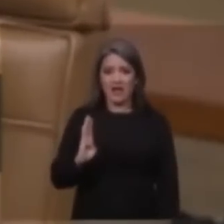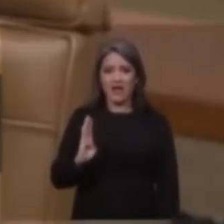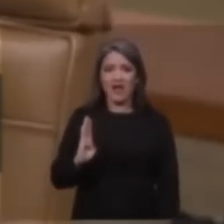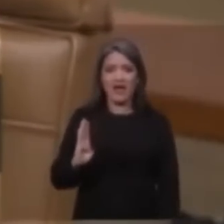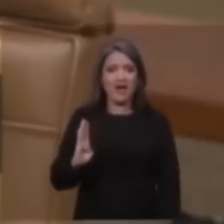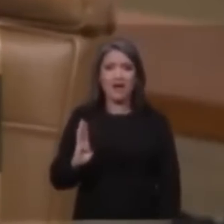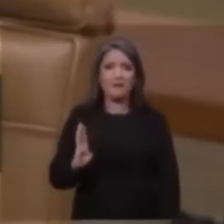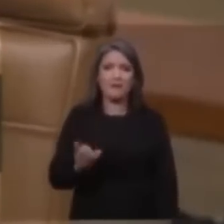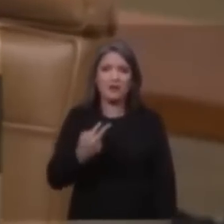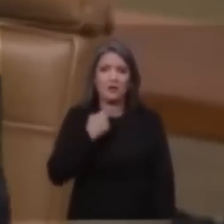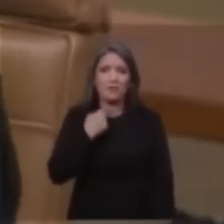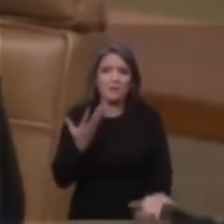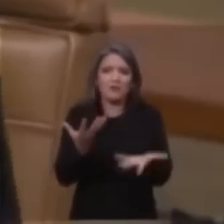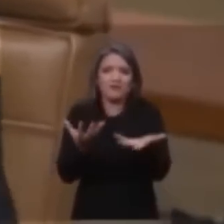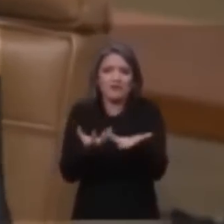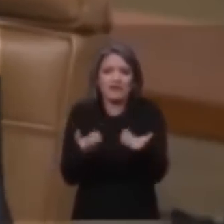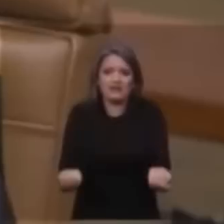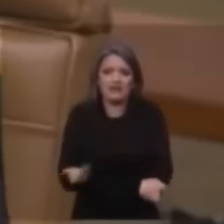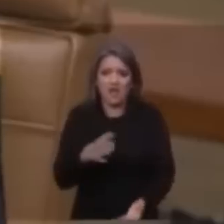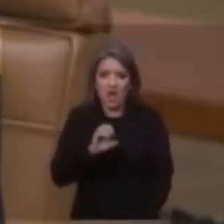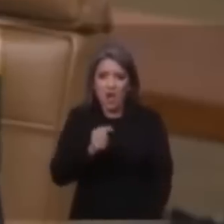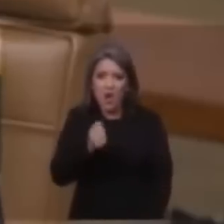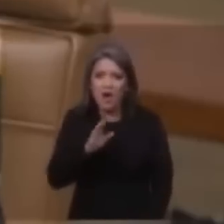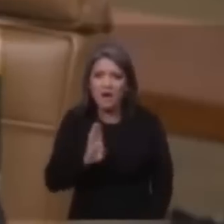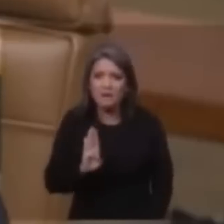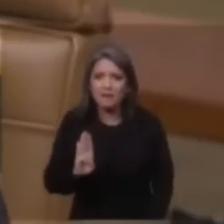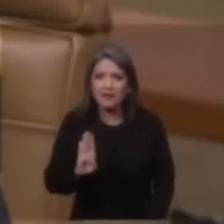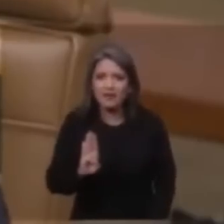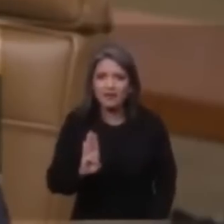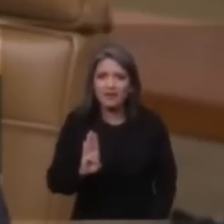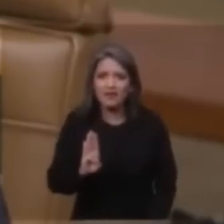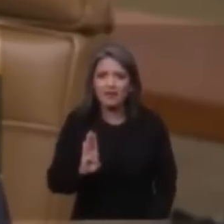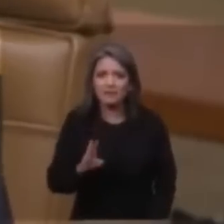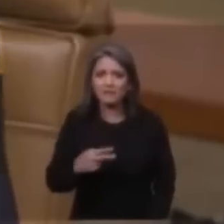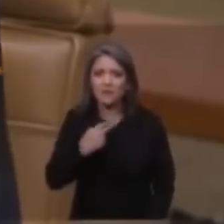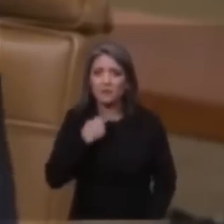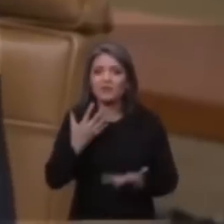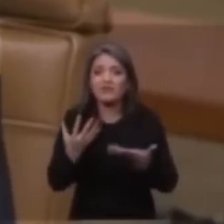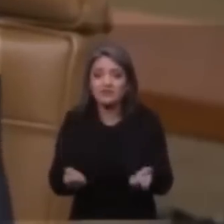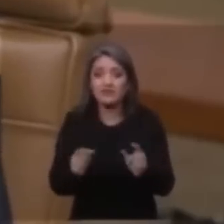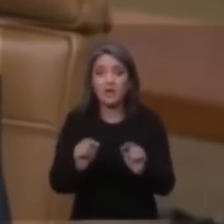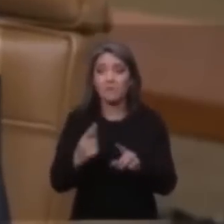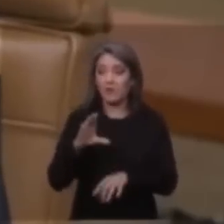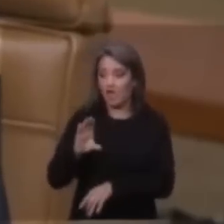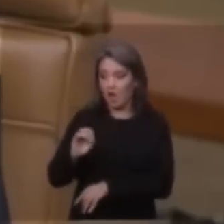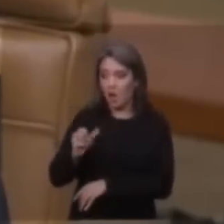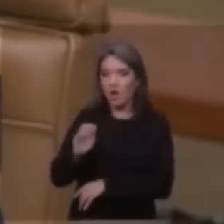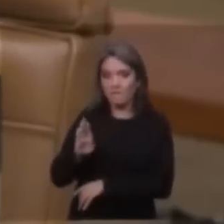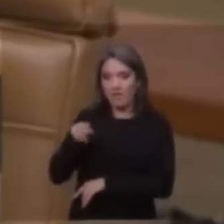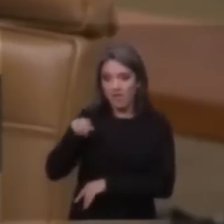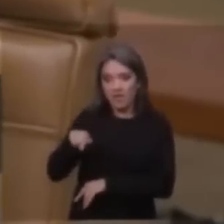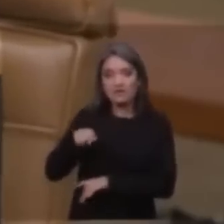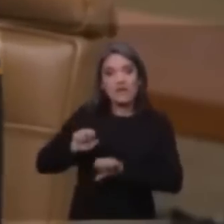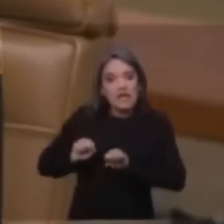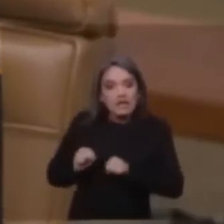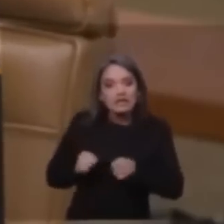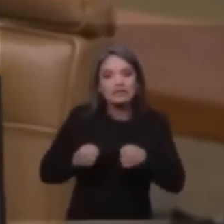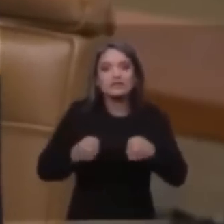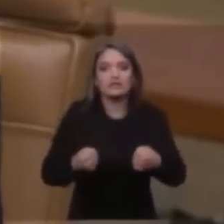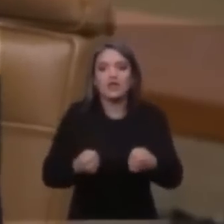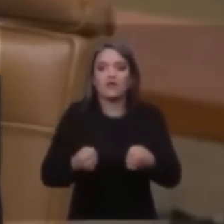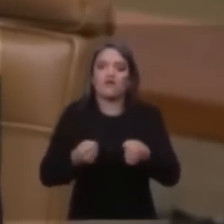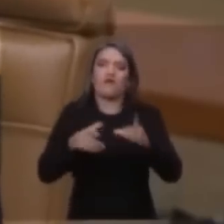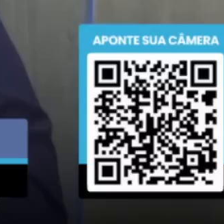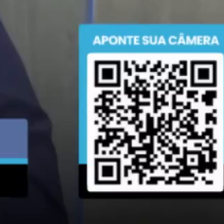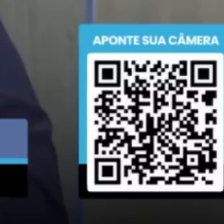né que isso requisse a Ordem dos Advogados do Brasil é que é uma defensora intransigente